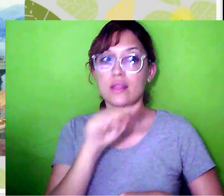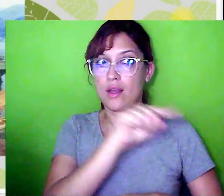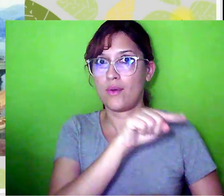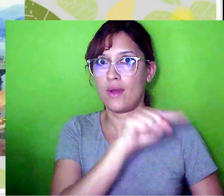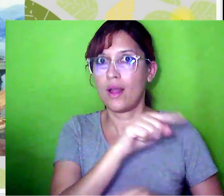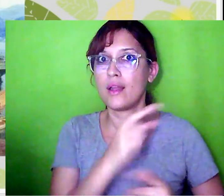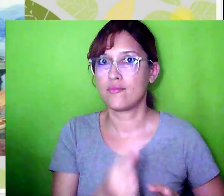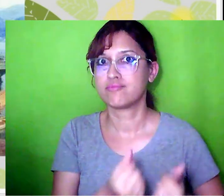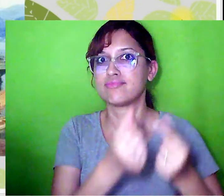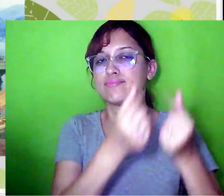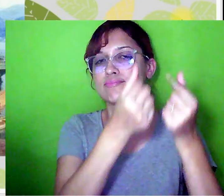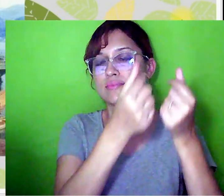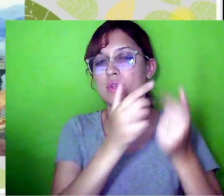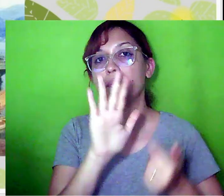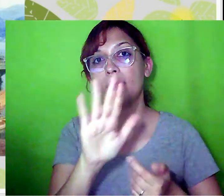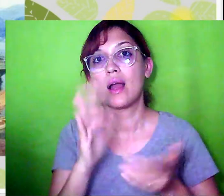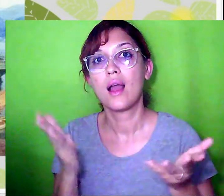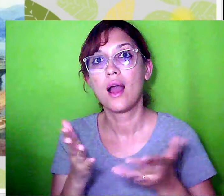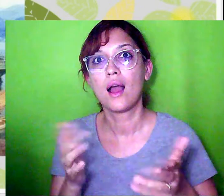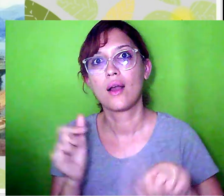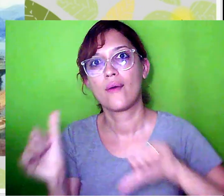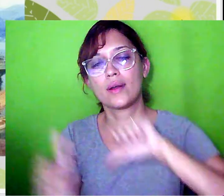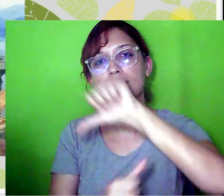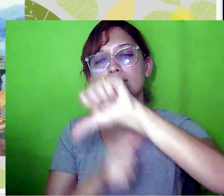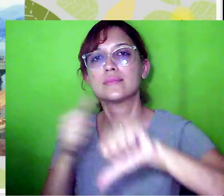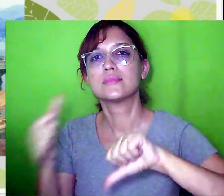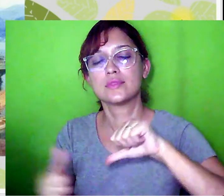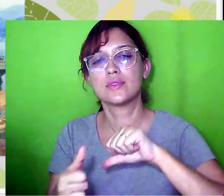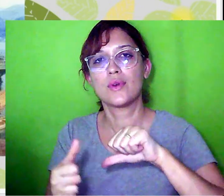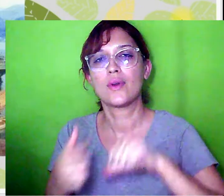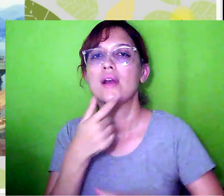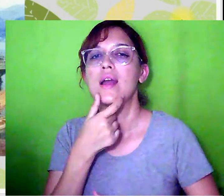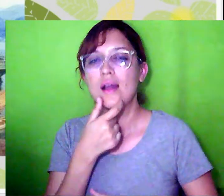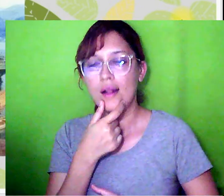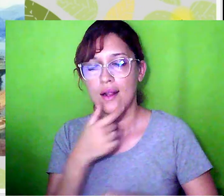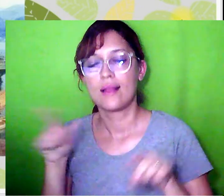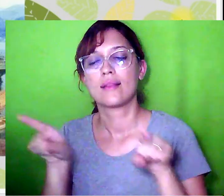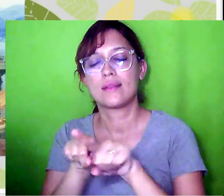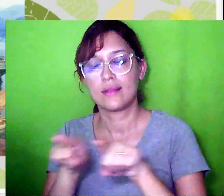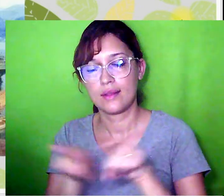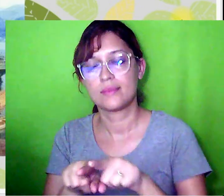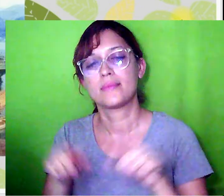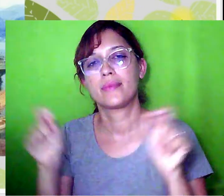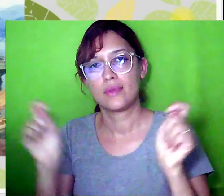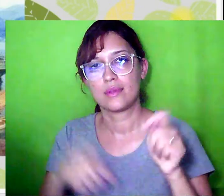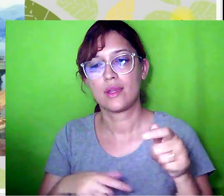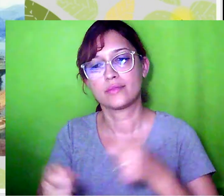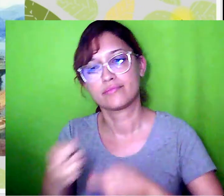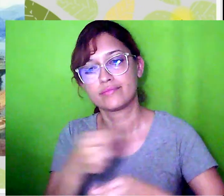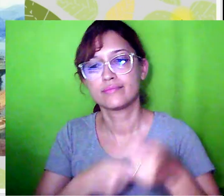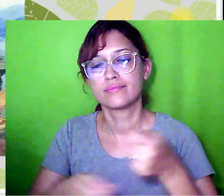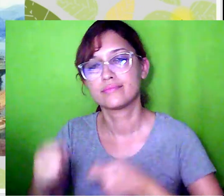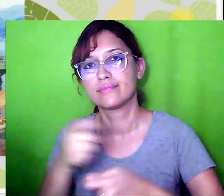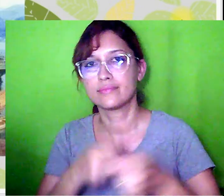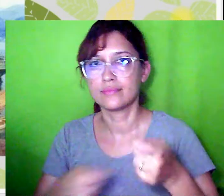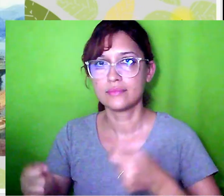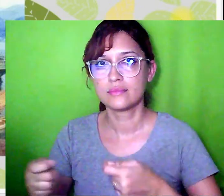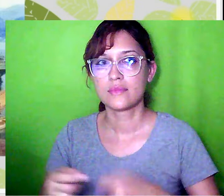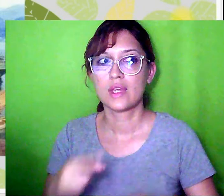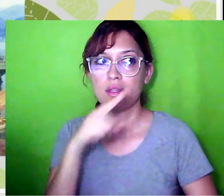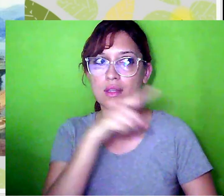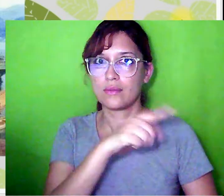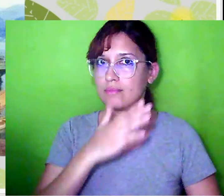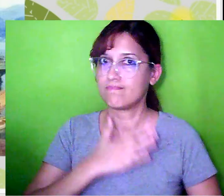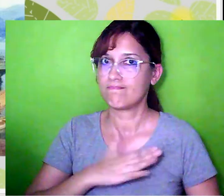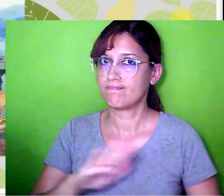Existia uma exclusividade, então eles tinham grandes lucros. Mas com essa mudança, podendo negociar com a